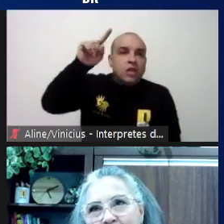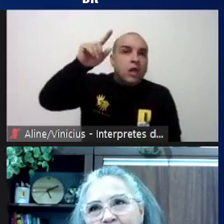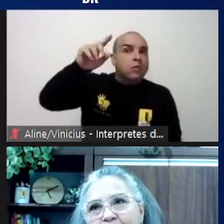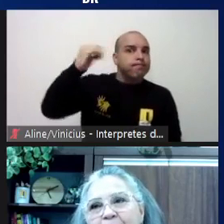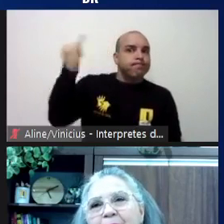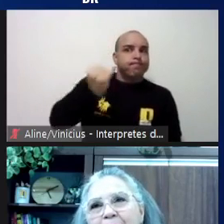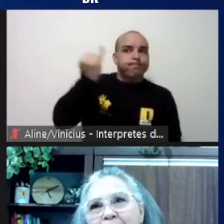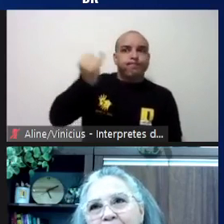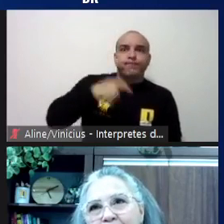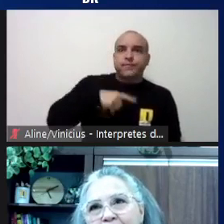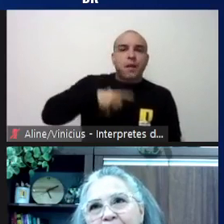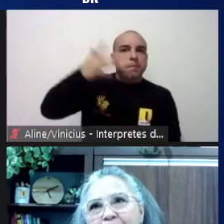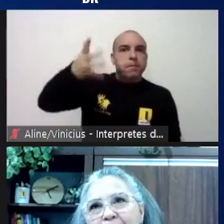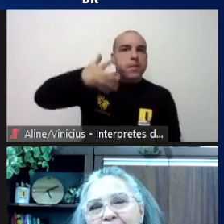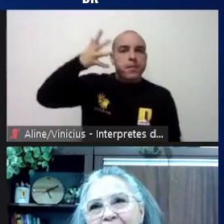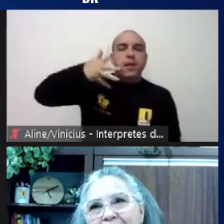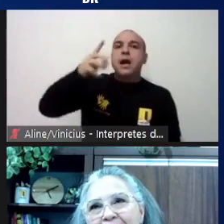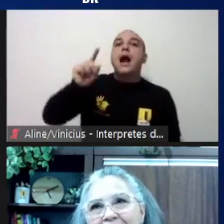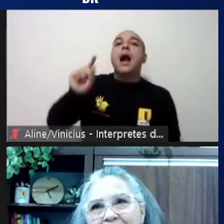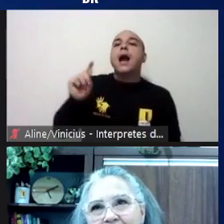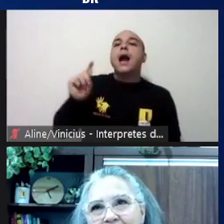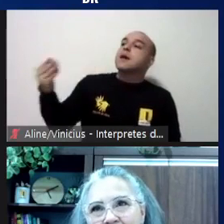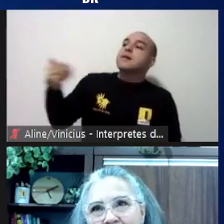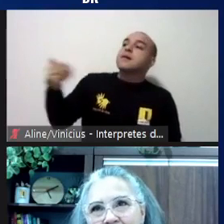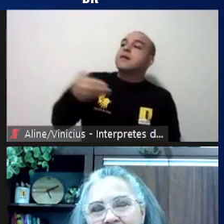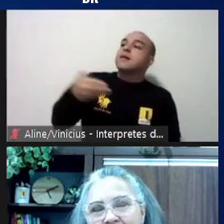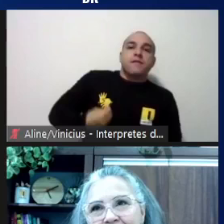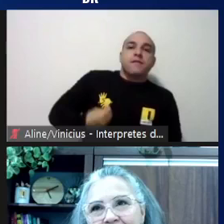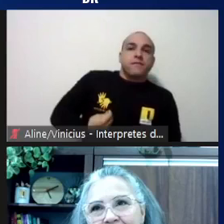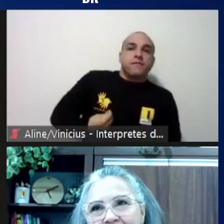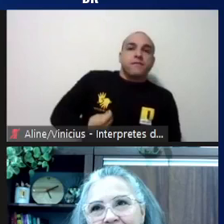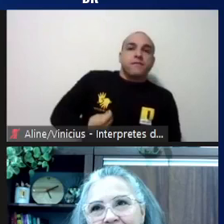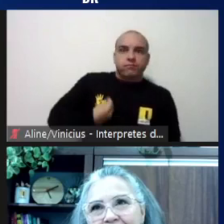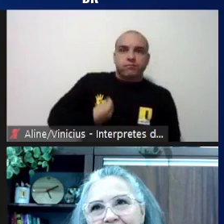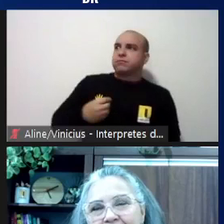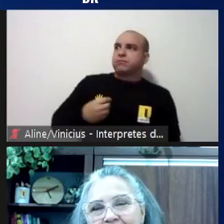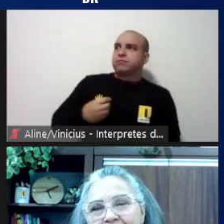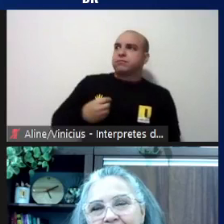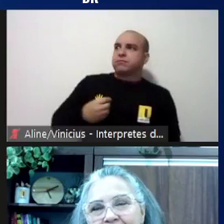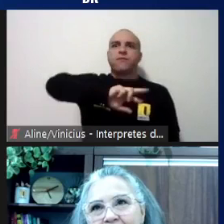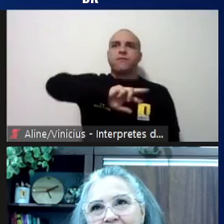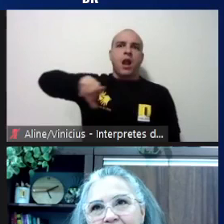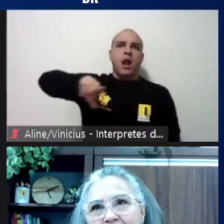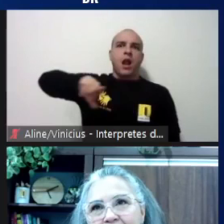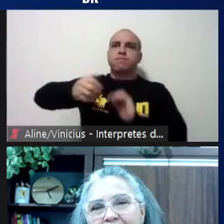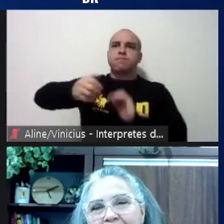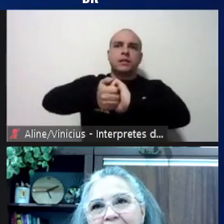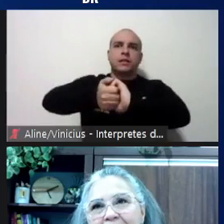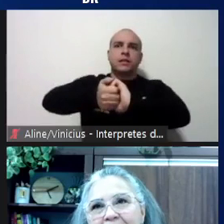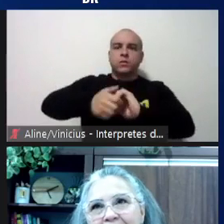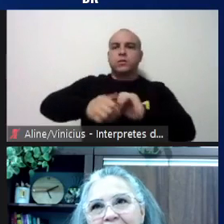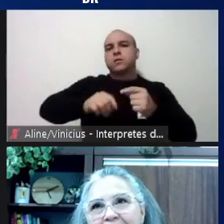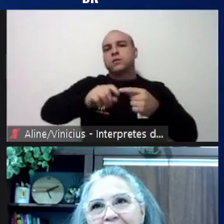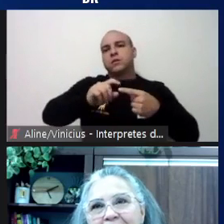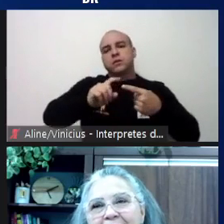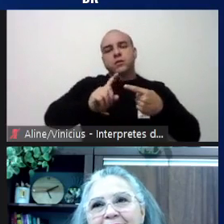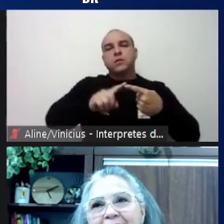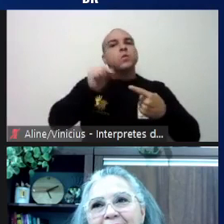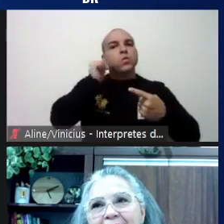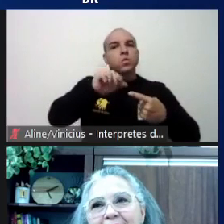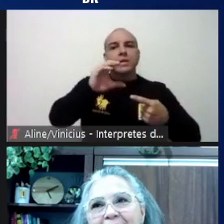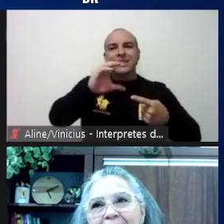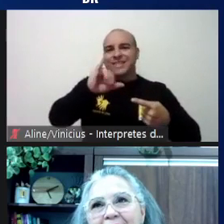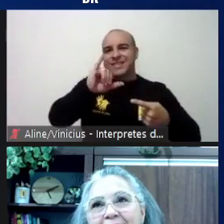vamos ter presentes aqui conosco, representantes da nossa organização parceira também, a Silsa. Vamos falar